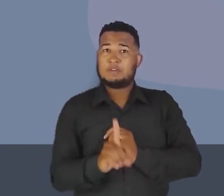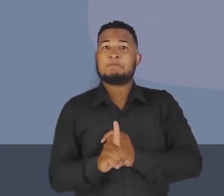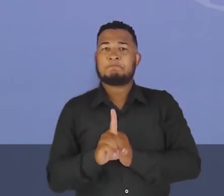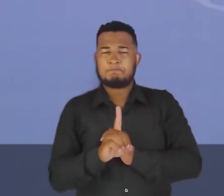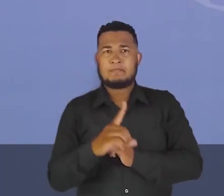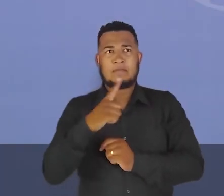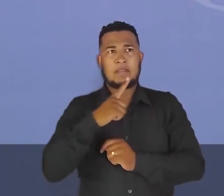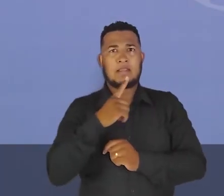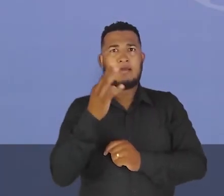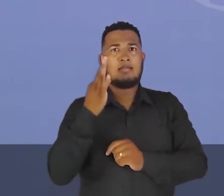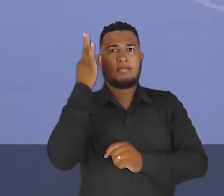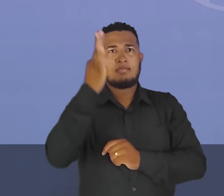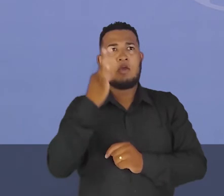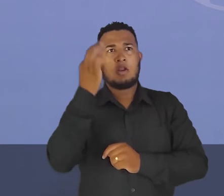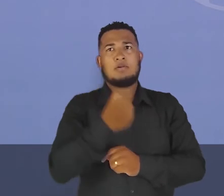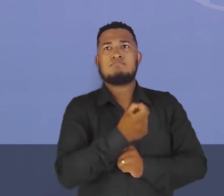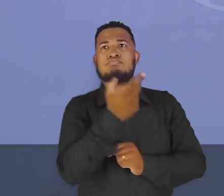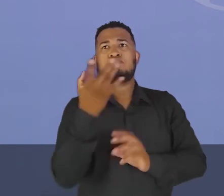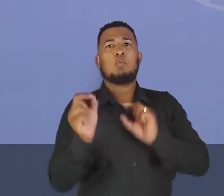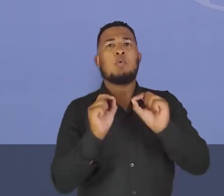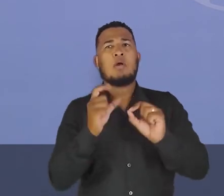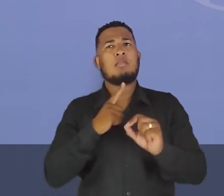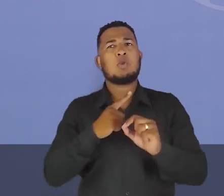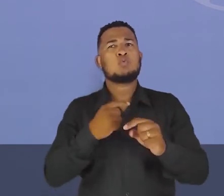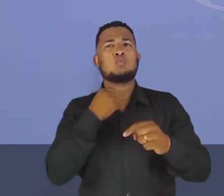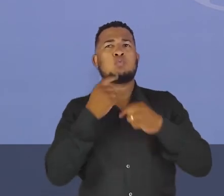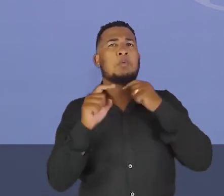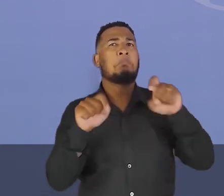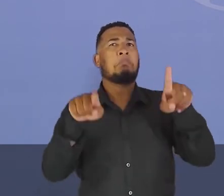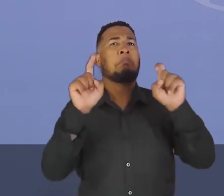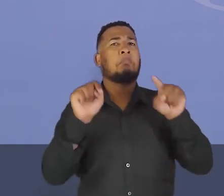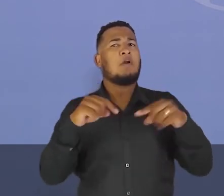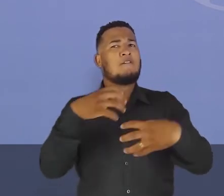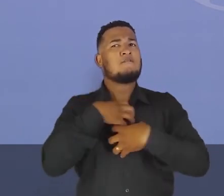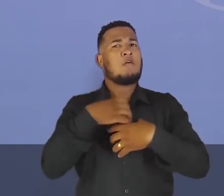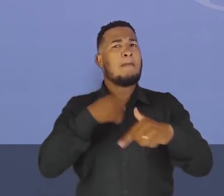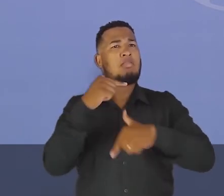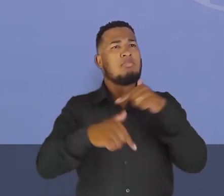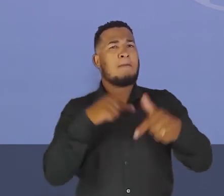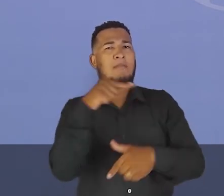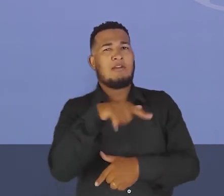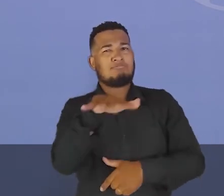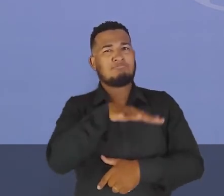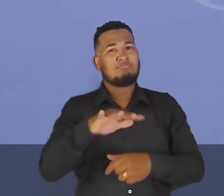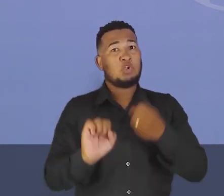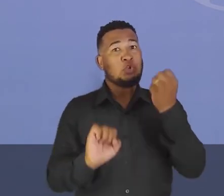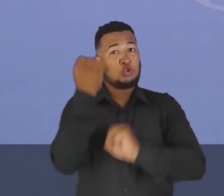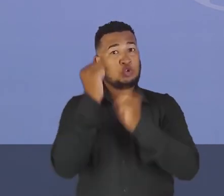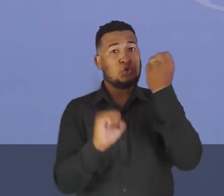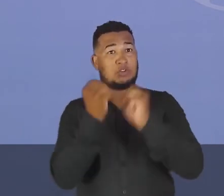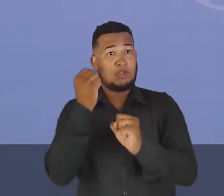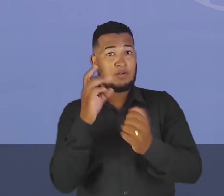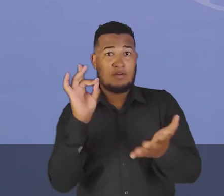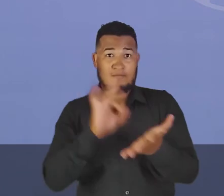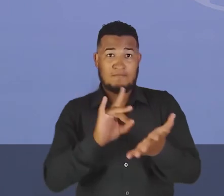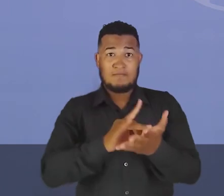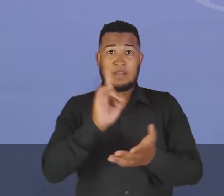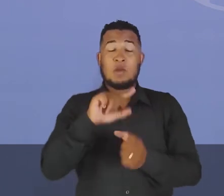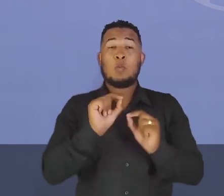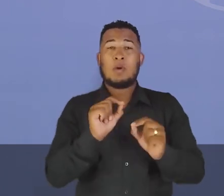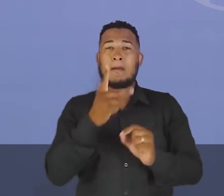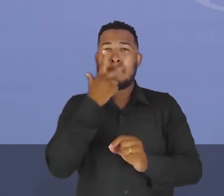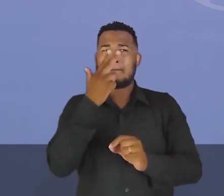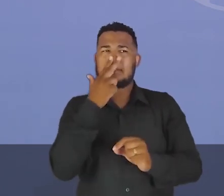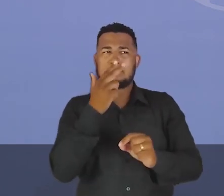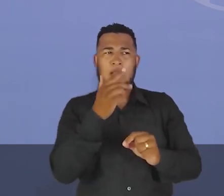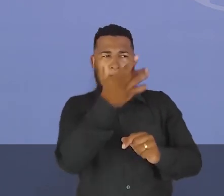várias teorias, por exemplo, que questionam que aquela forma de trabalho do mundo industrial, ela na verdade afastava